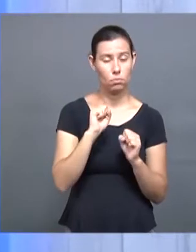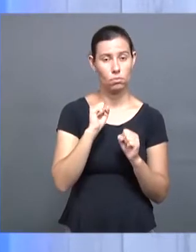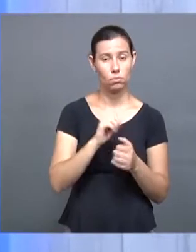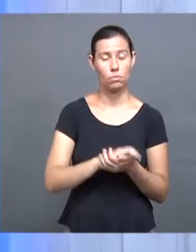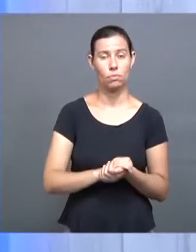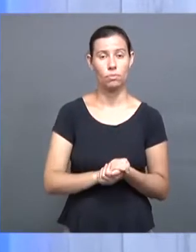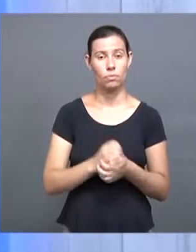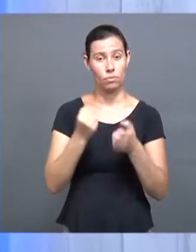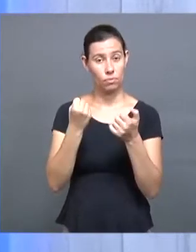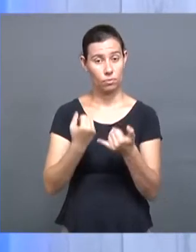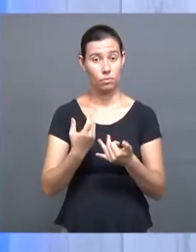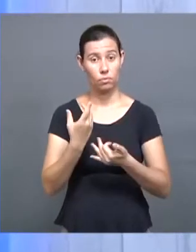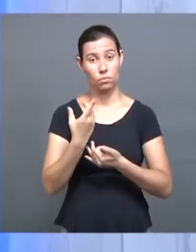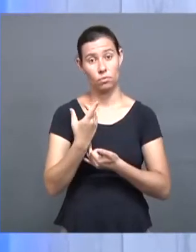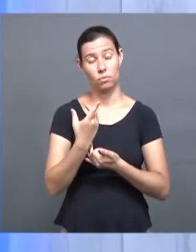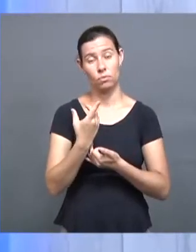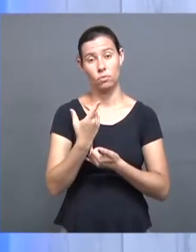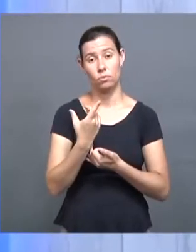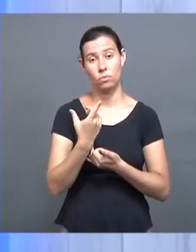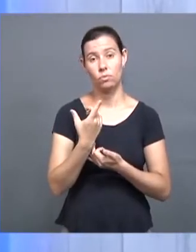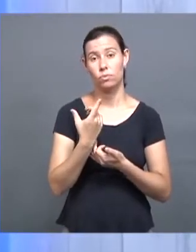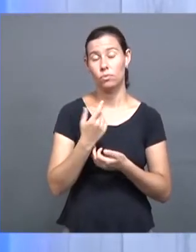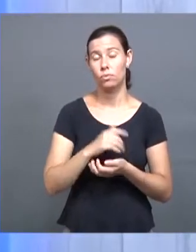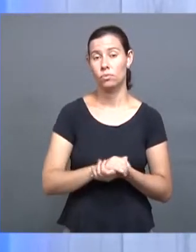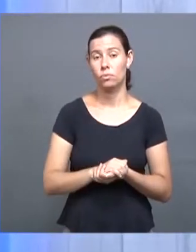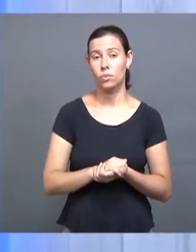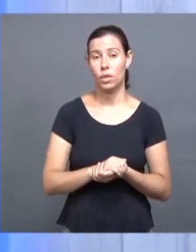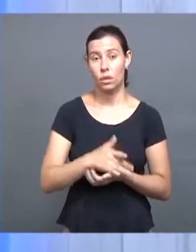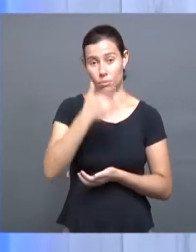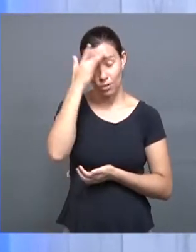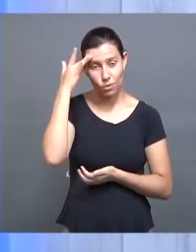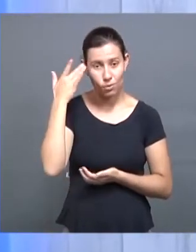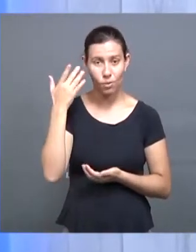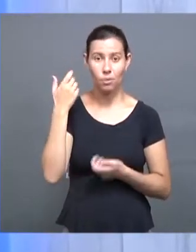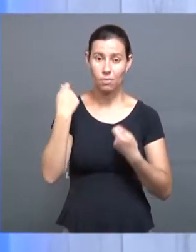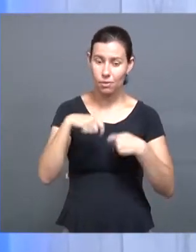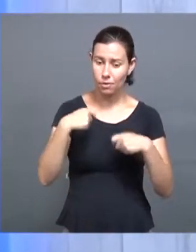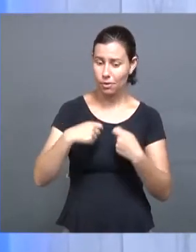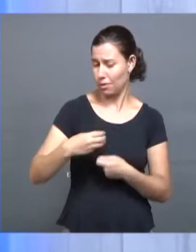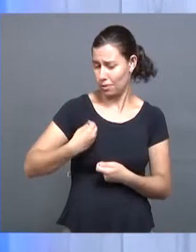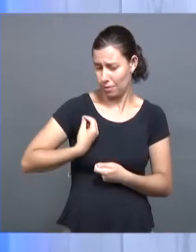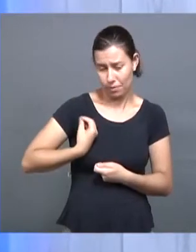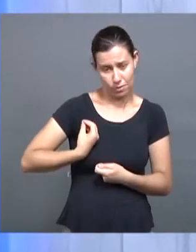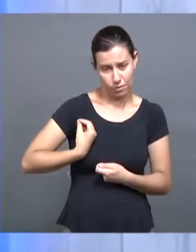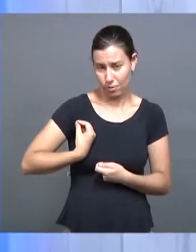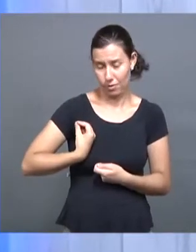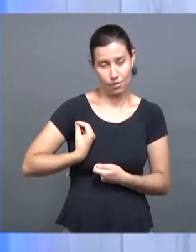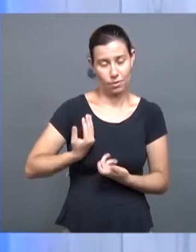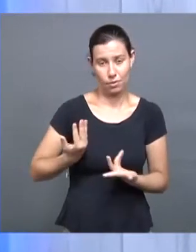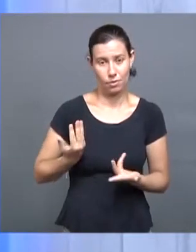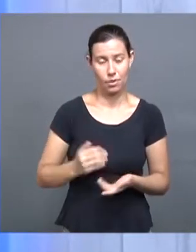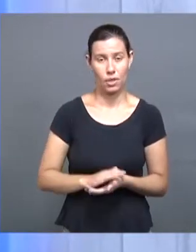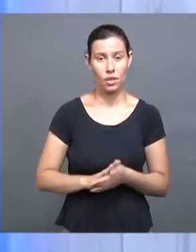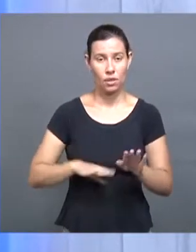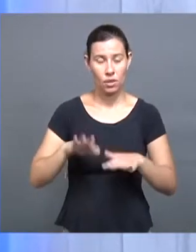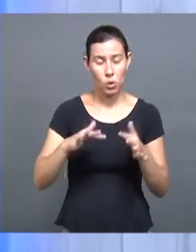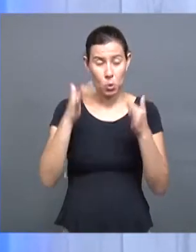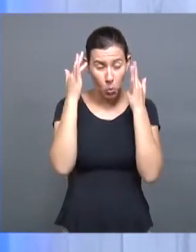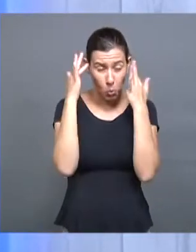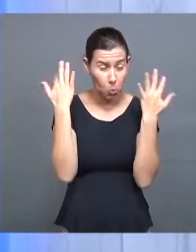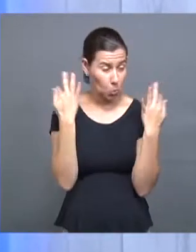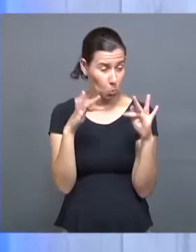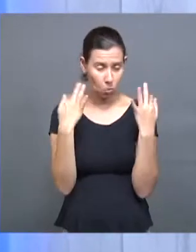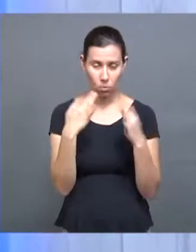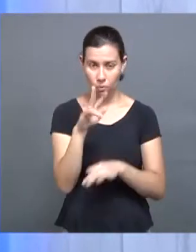o que o Dr. Lauro falou é muito interessante, porque a pessoa tem que viver a vida, né? Mesmo o enxaquecoso crônico, que costuma ter